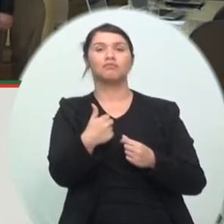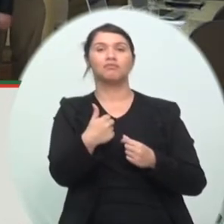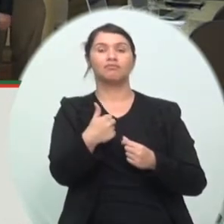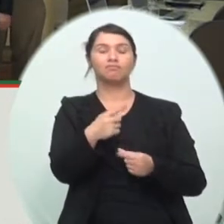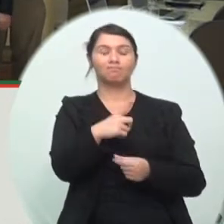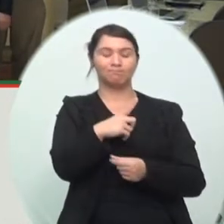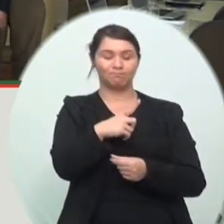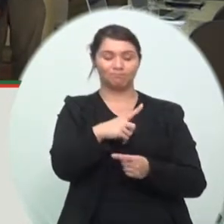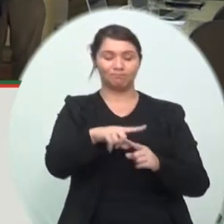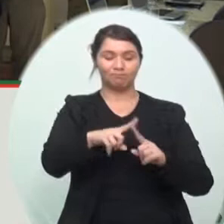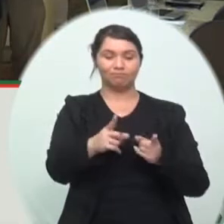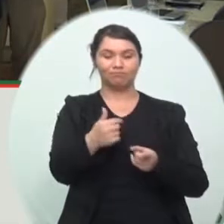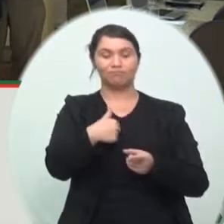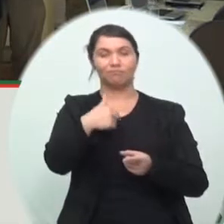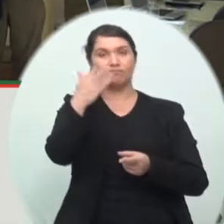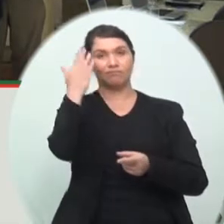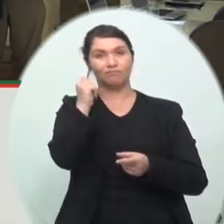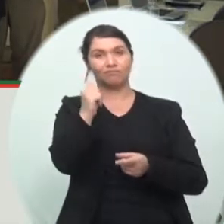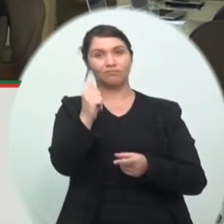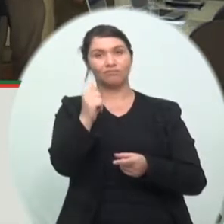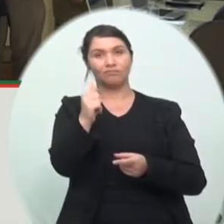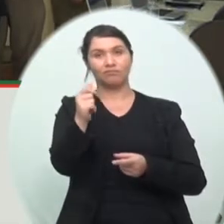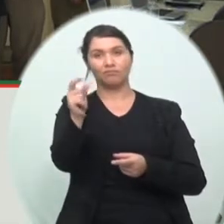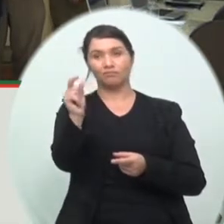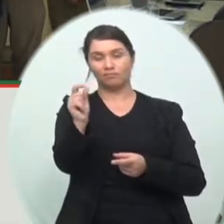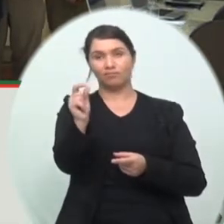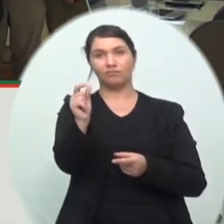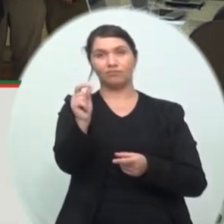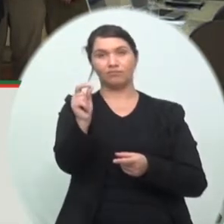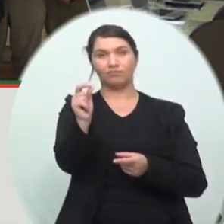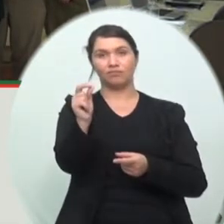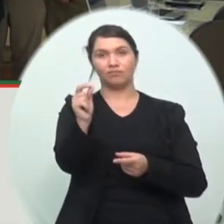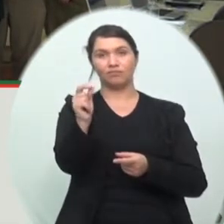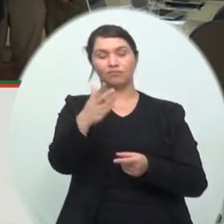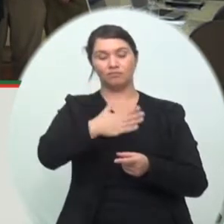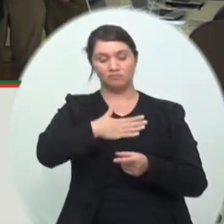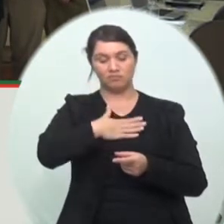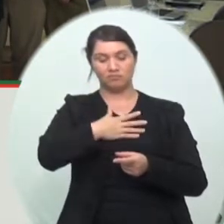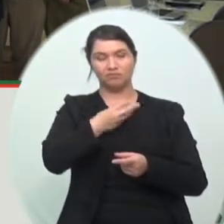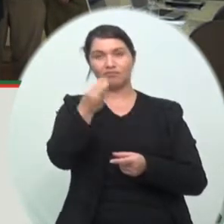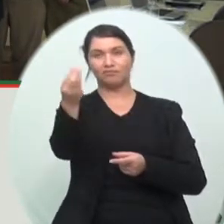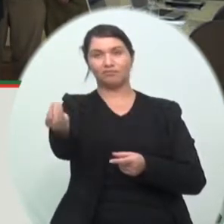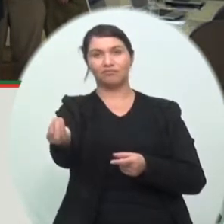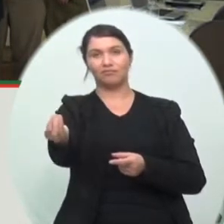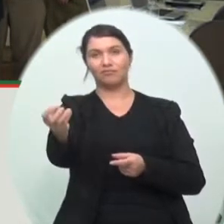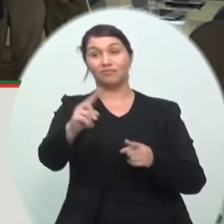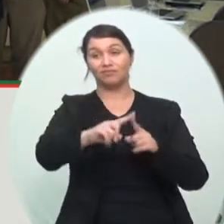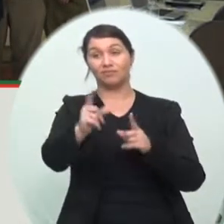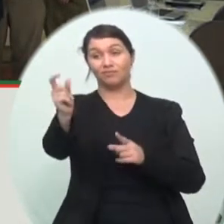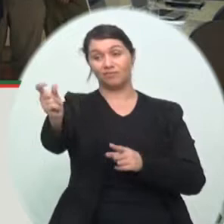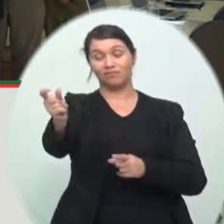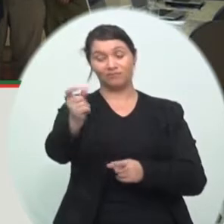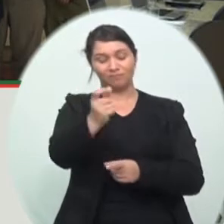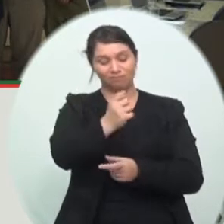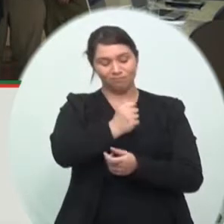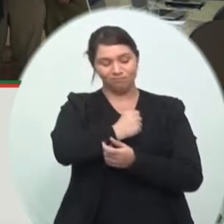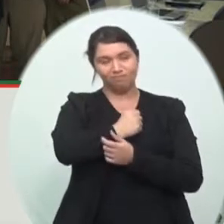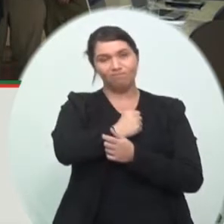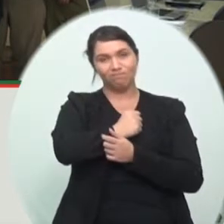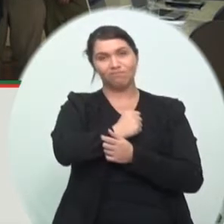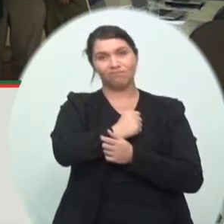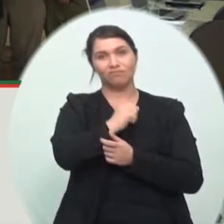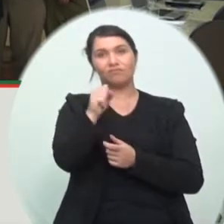fraga em cada um, mas um pedaço dos senhores levarei comigo. E a vida, ela é feita, sim, de encontros